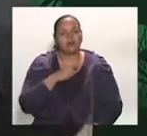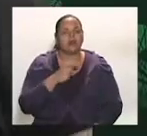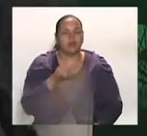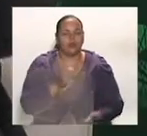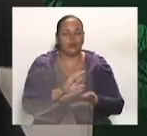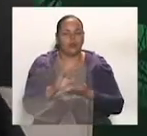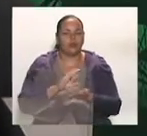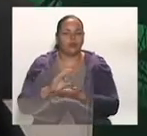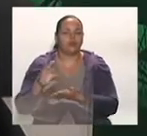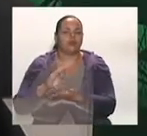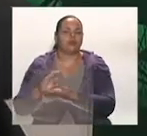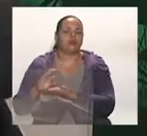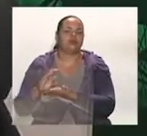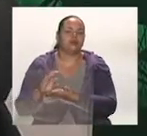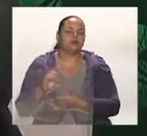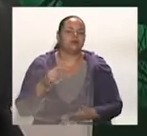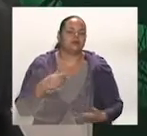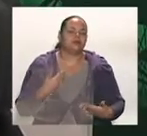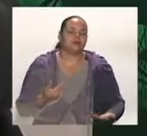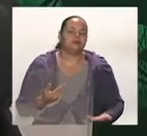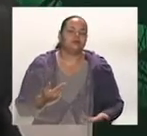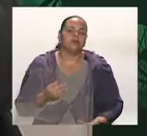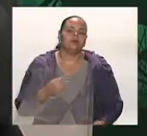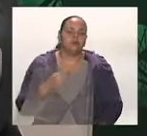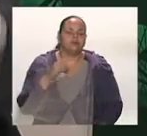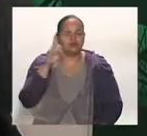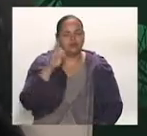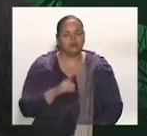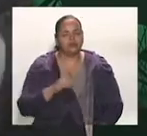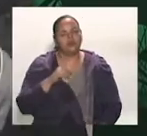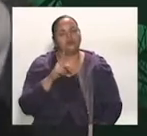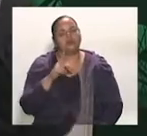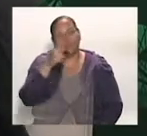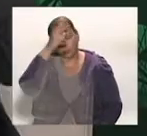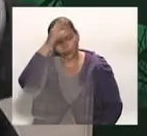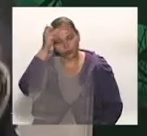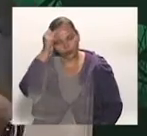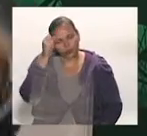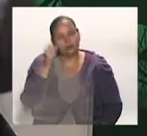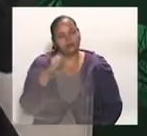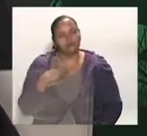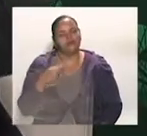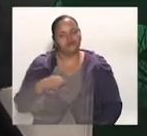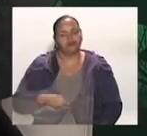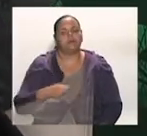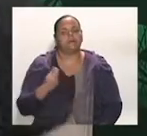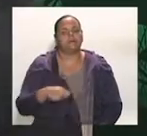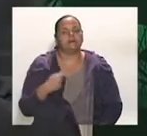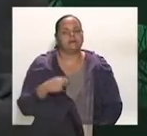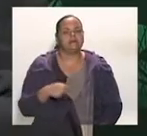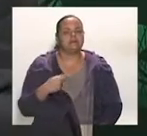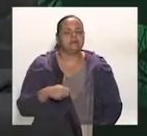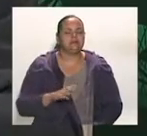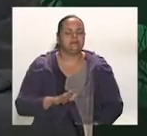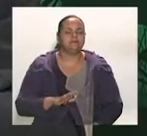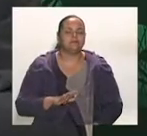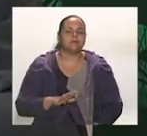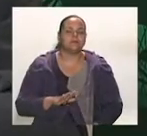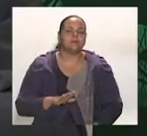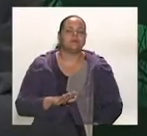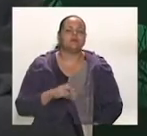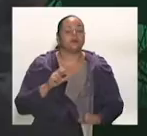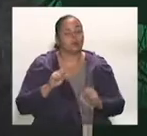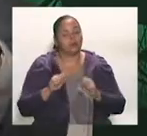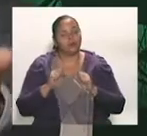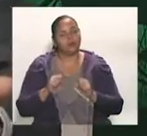precisa se legitimar perante o poder público. Aí ela recebe recursos, aí ela recebe até prerrogativas de